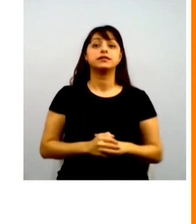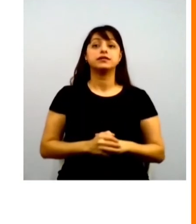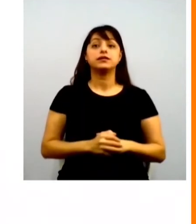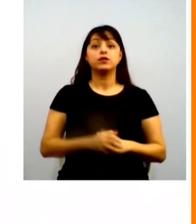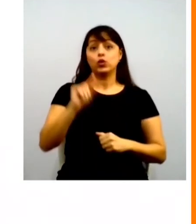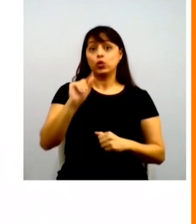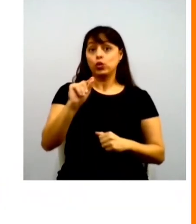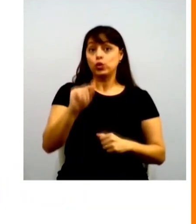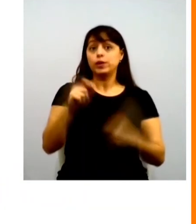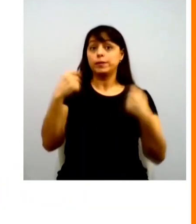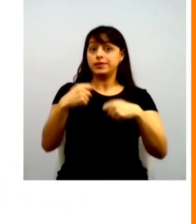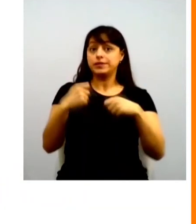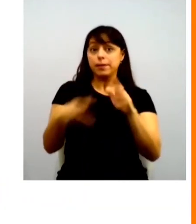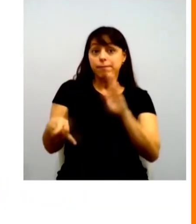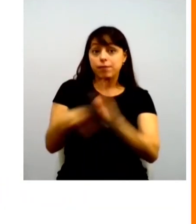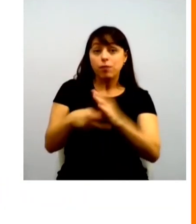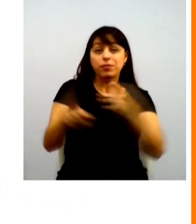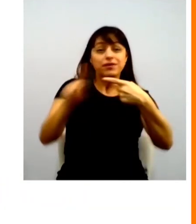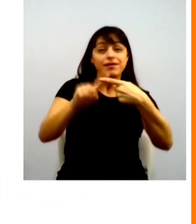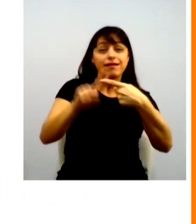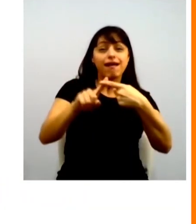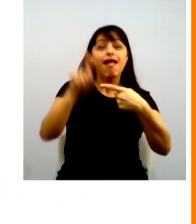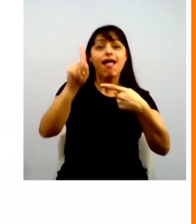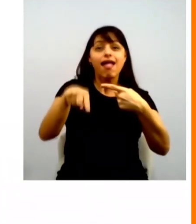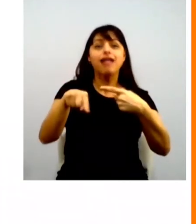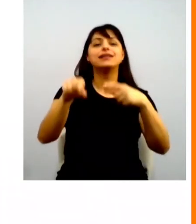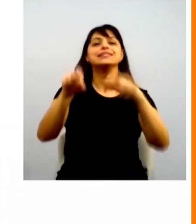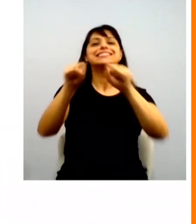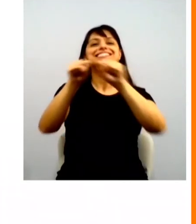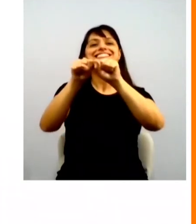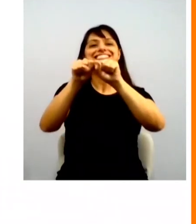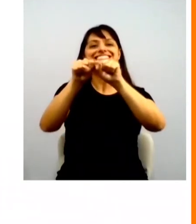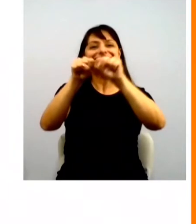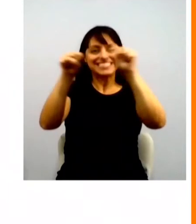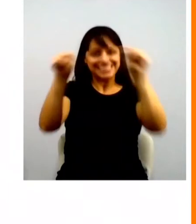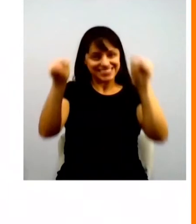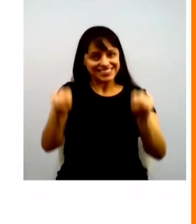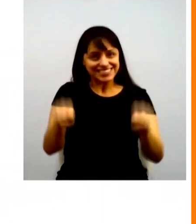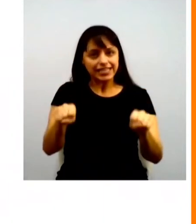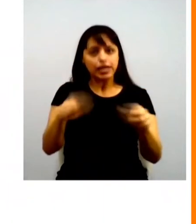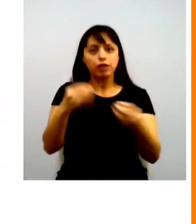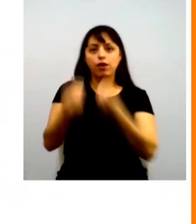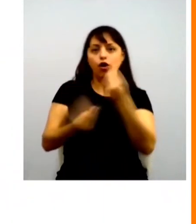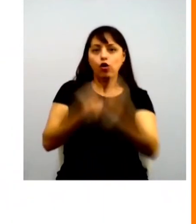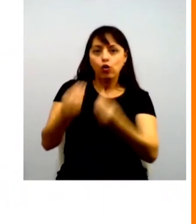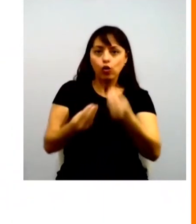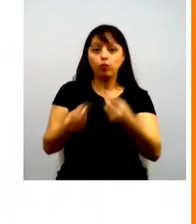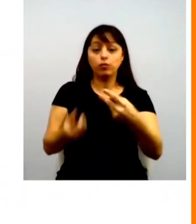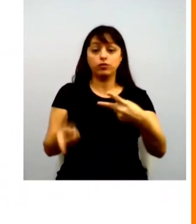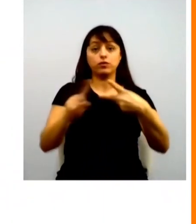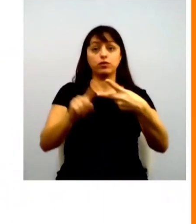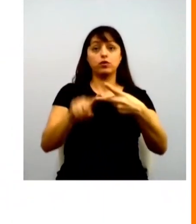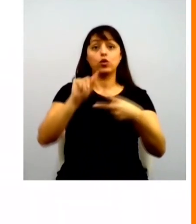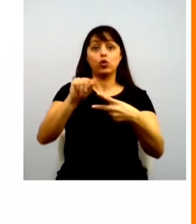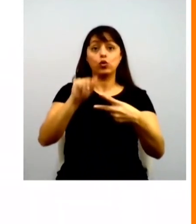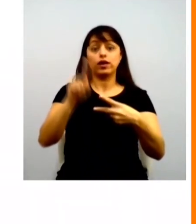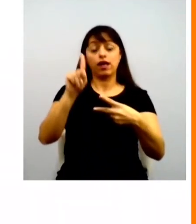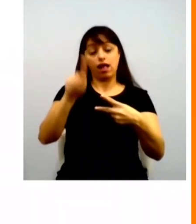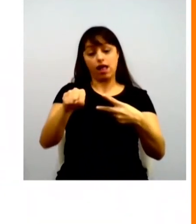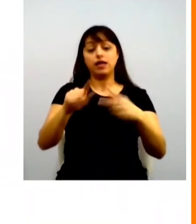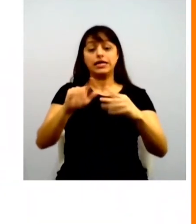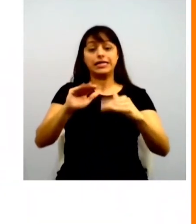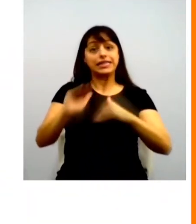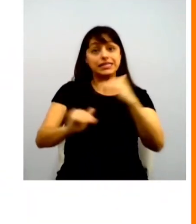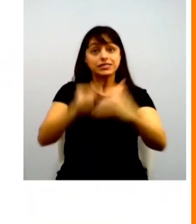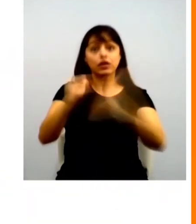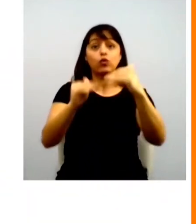próprio sistema do Desenvolução Cultural, os aportes da cultura ao Desenvolução, a dimensão cultural do Desenvolução, os valores culturales que